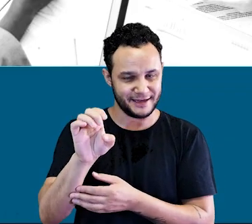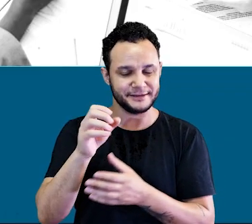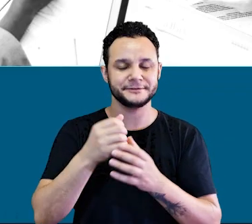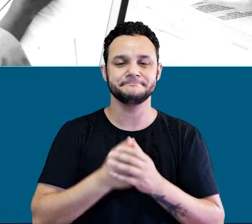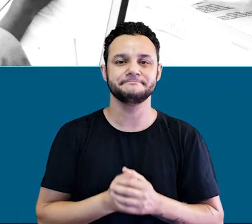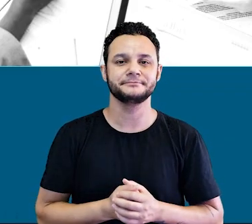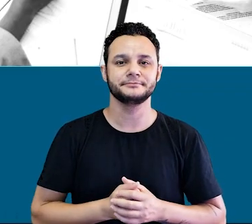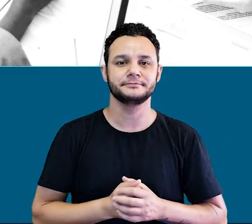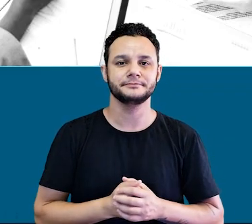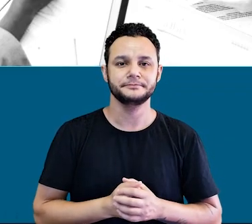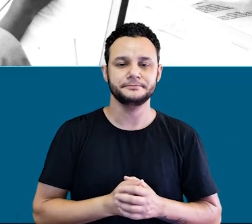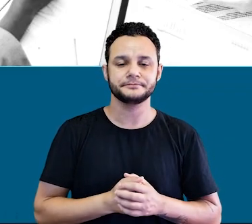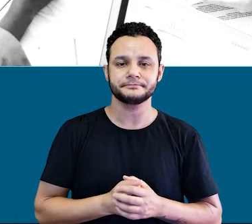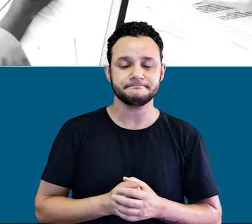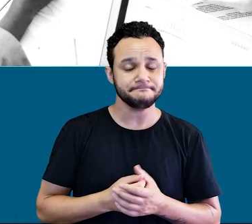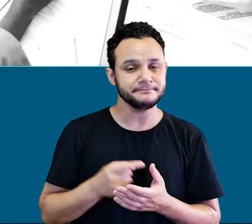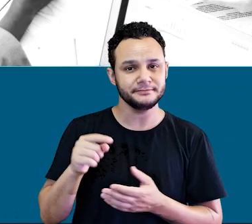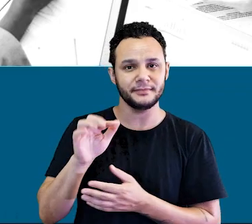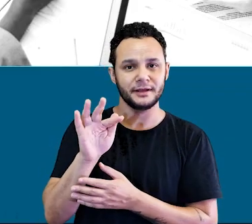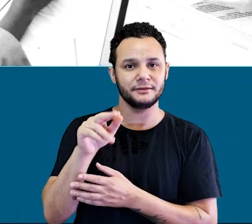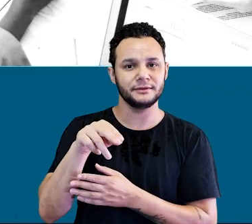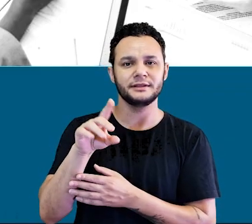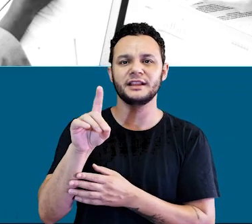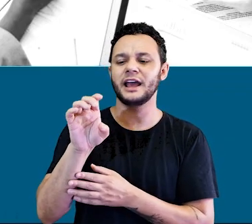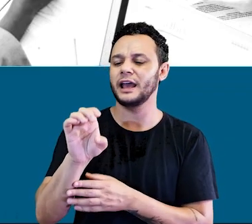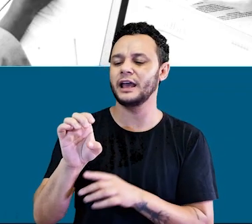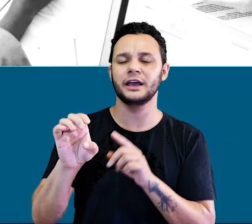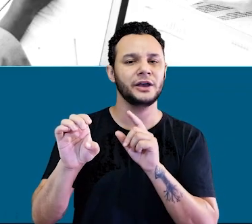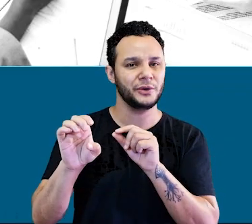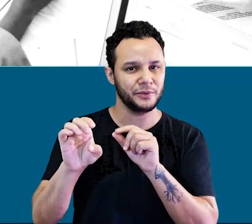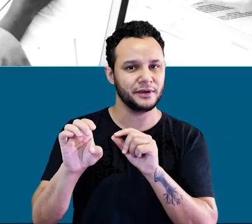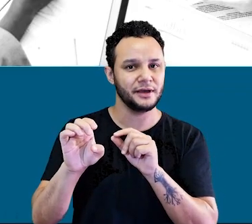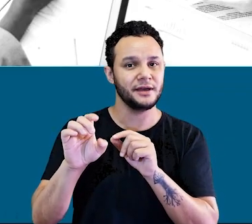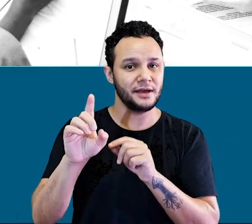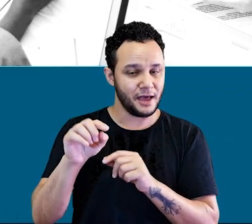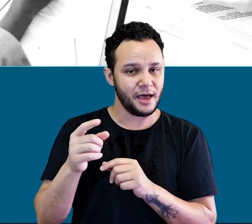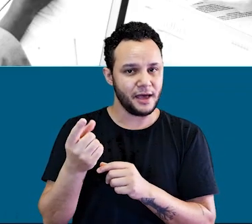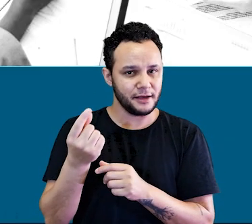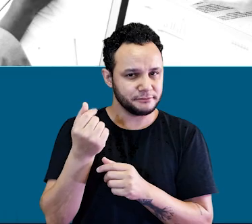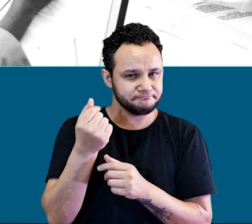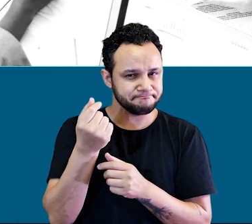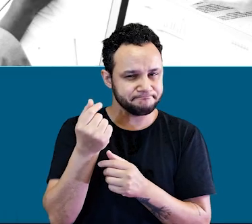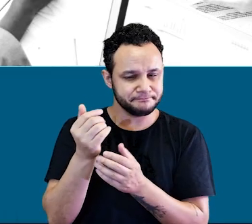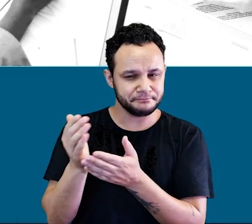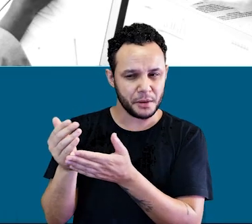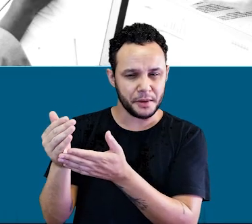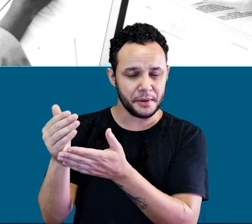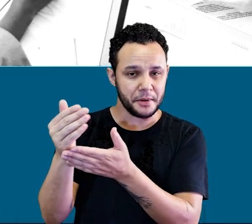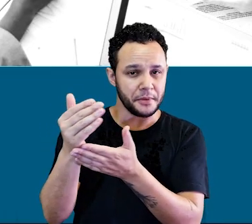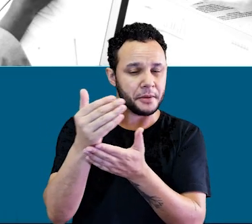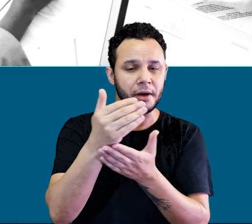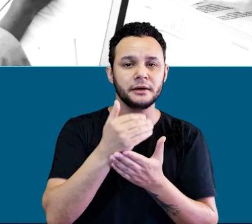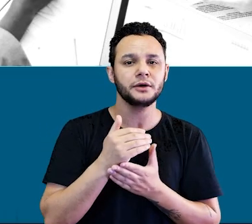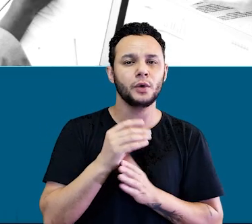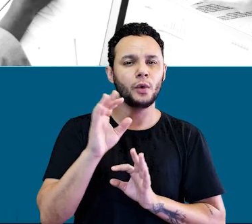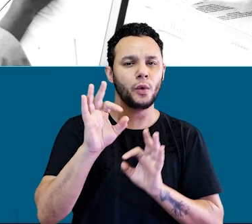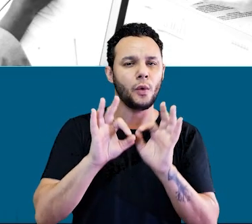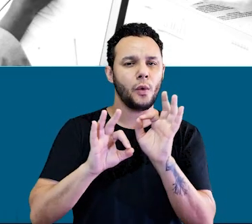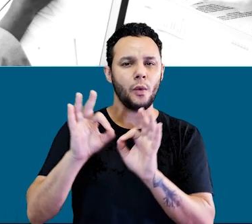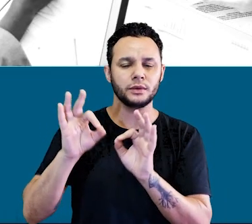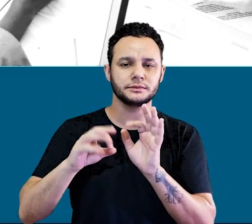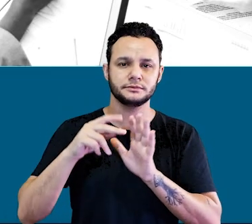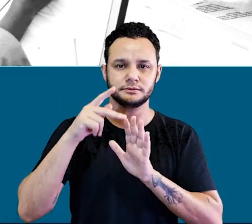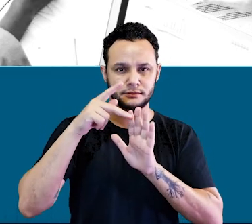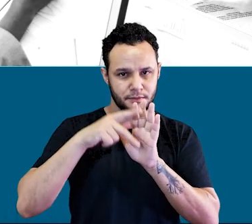tá? Então vamos falar sobre o FNDE, né, gente? O FNDE, então, ele é um outro fundo, então, que ele vai organizar